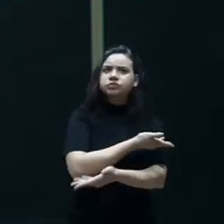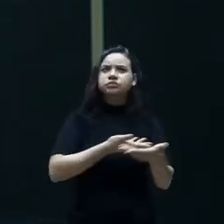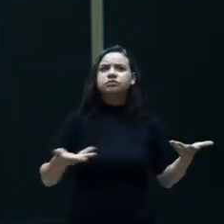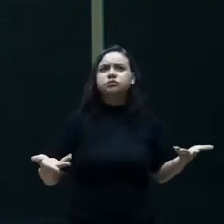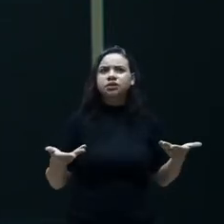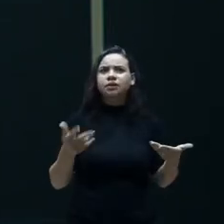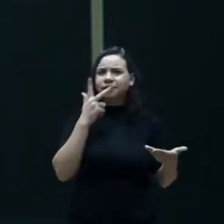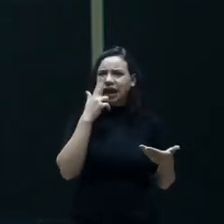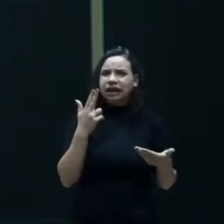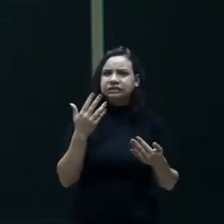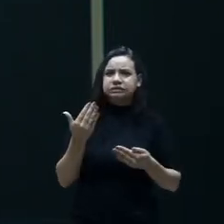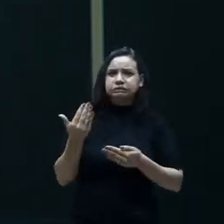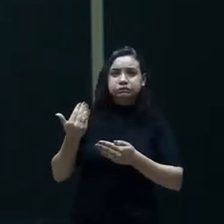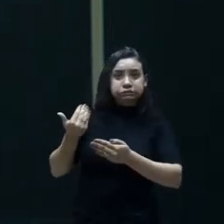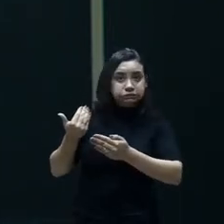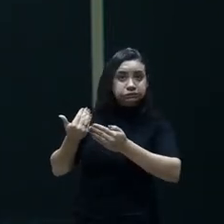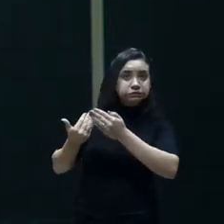começou a dar um passinho para trás.